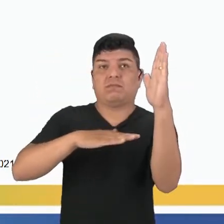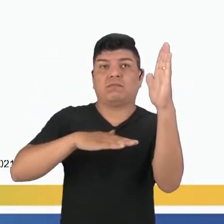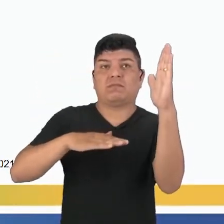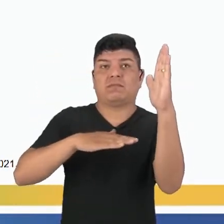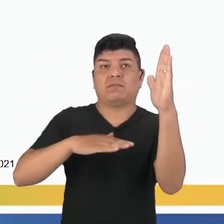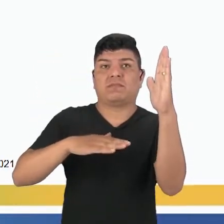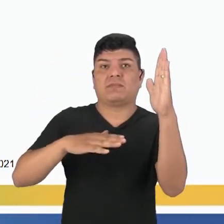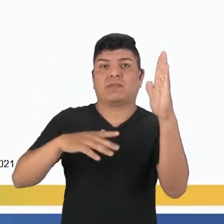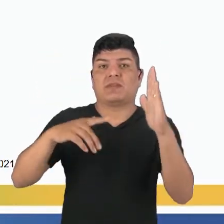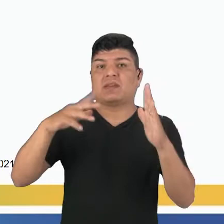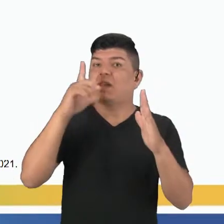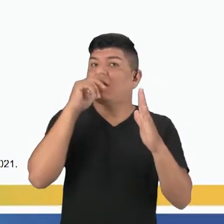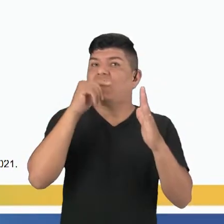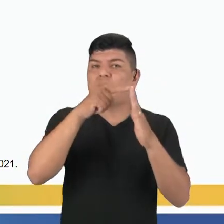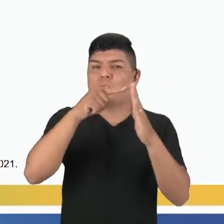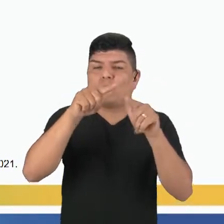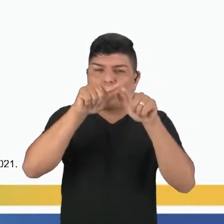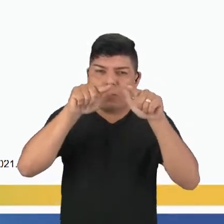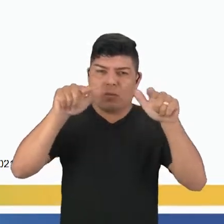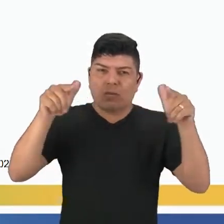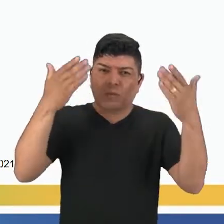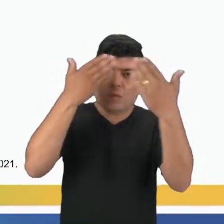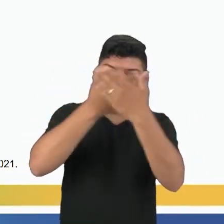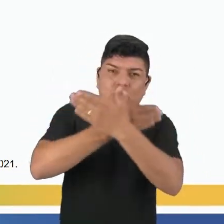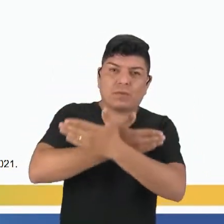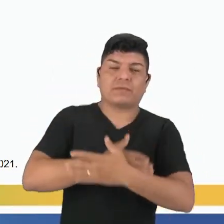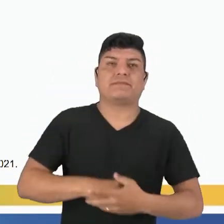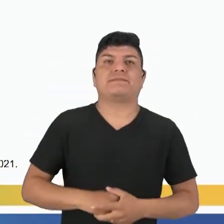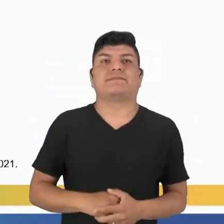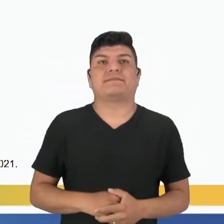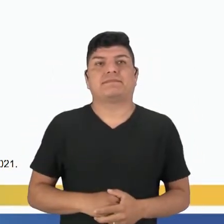água está bem transparente. Vamos dar uma olhadinha de perto.